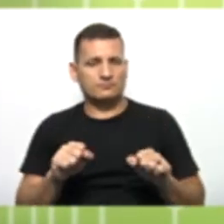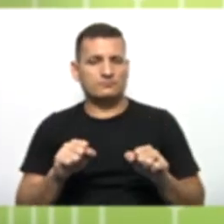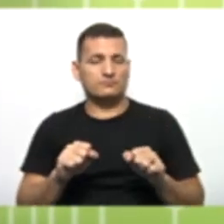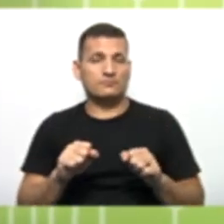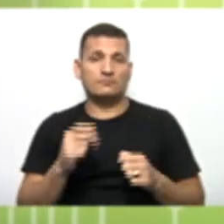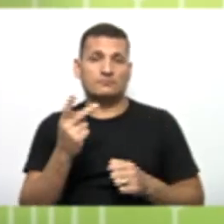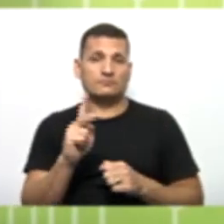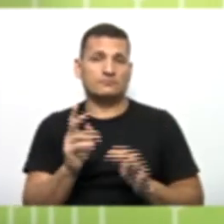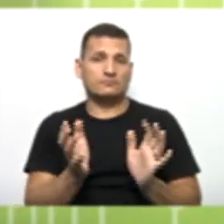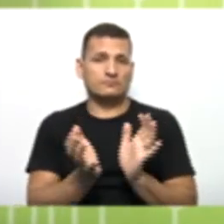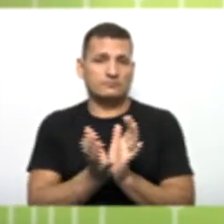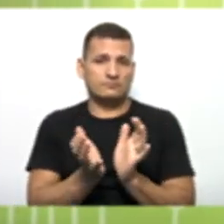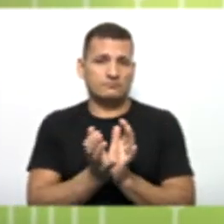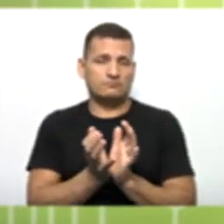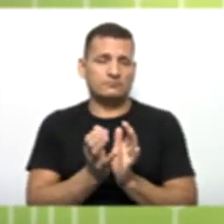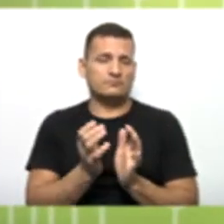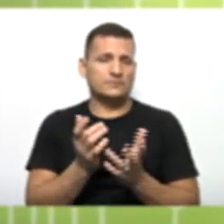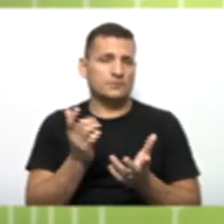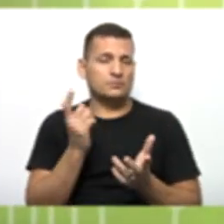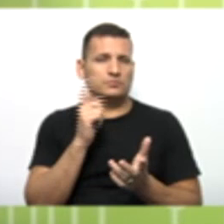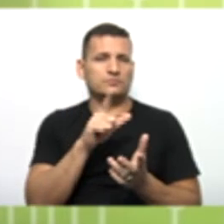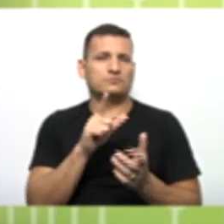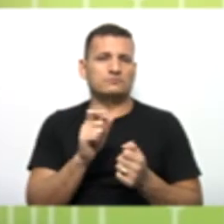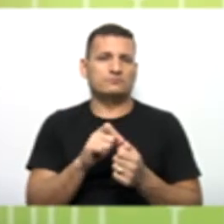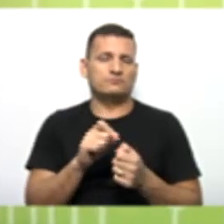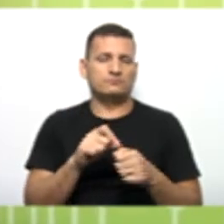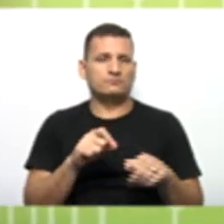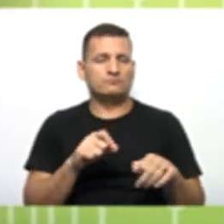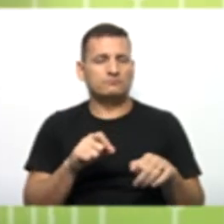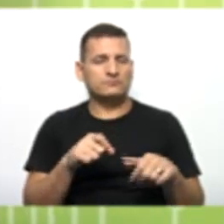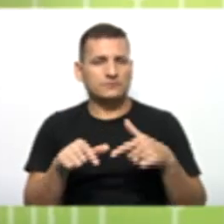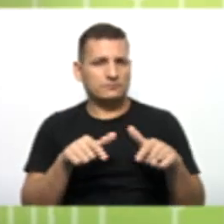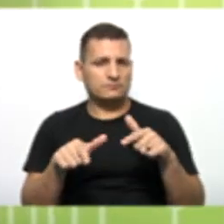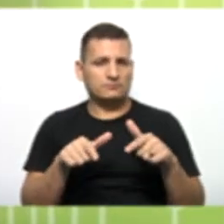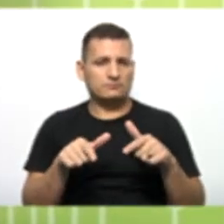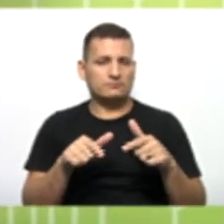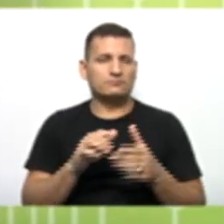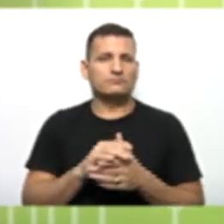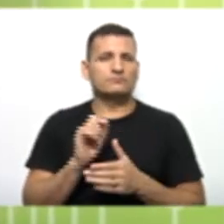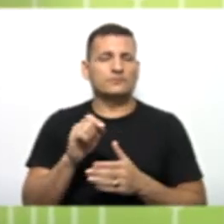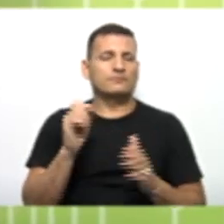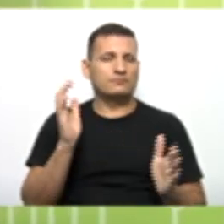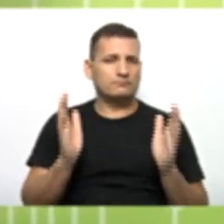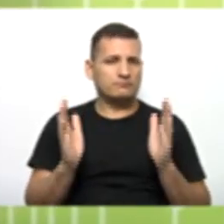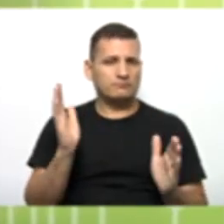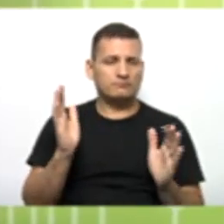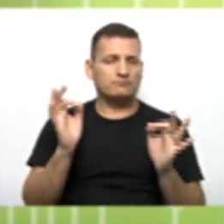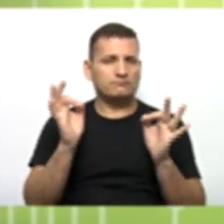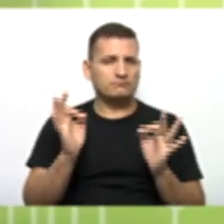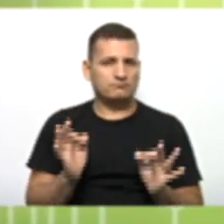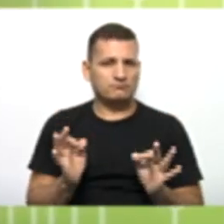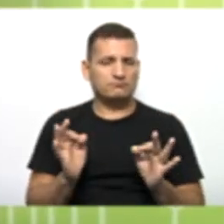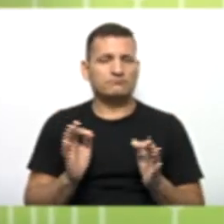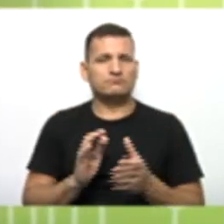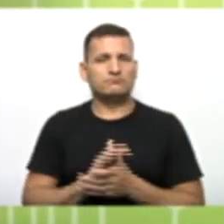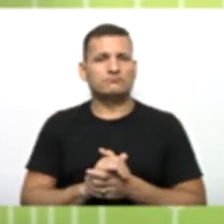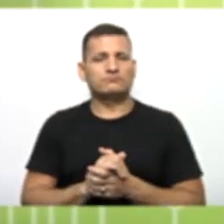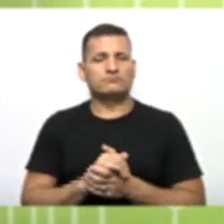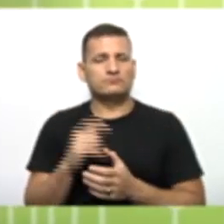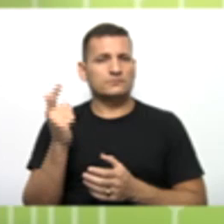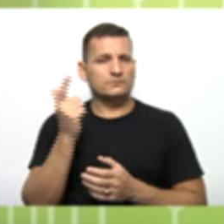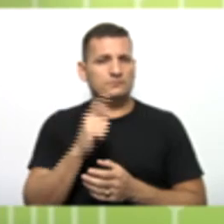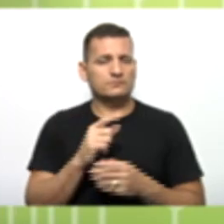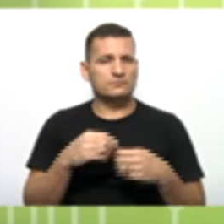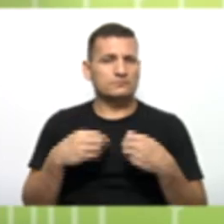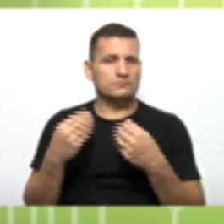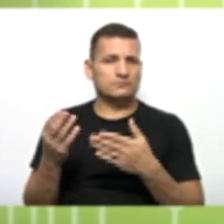sua equipe ter êxito, certo? Eu falo êxito porque atender os prazos, certo? Conseguir entregar